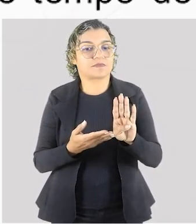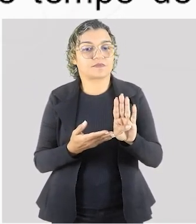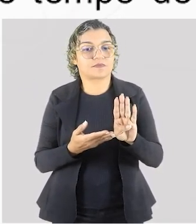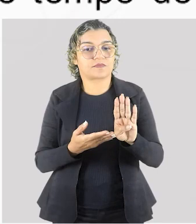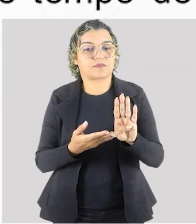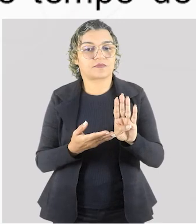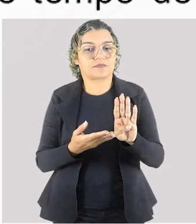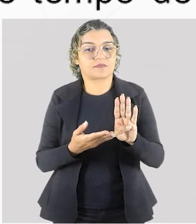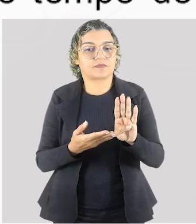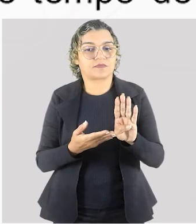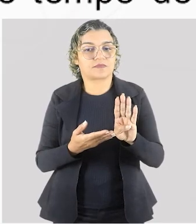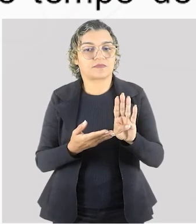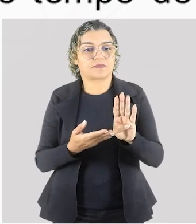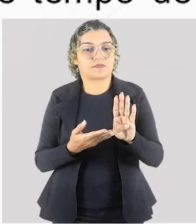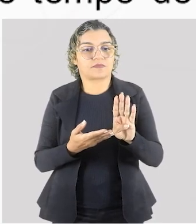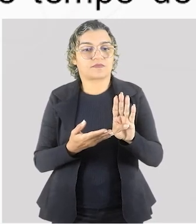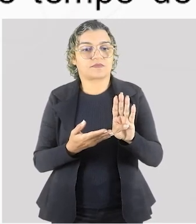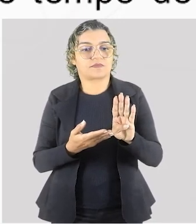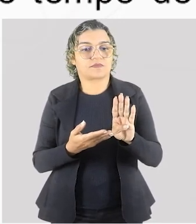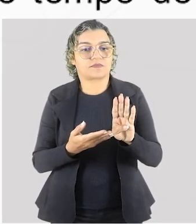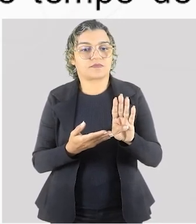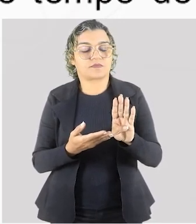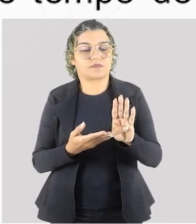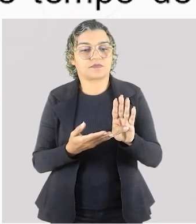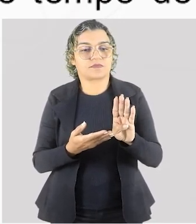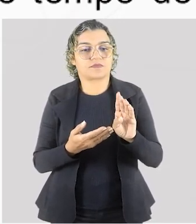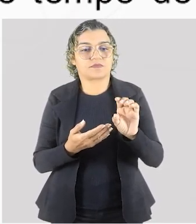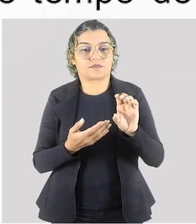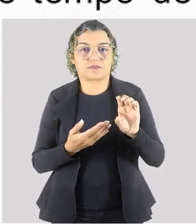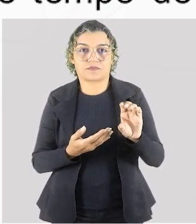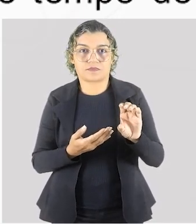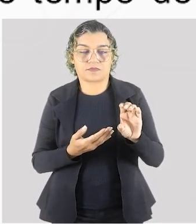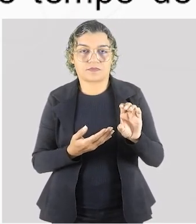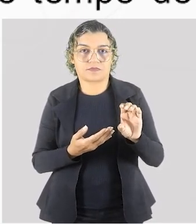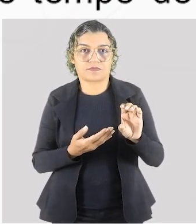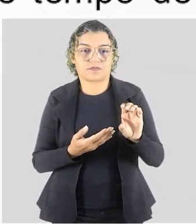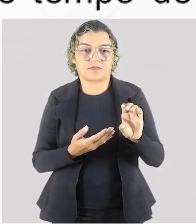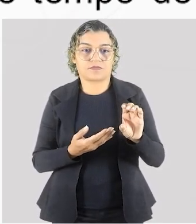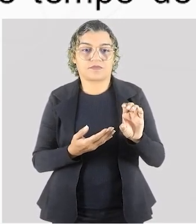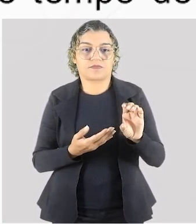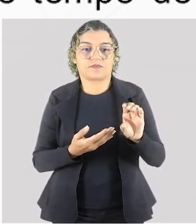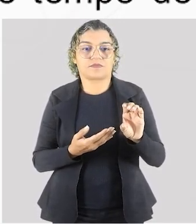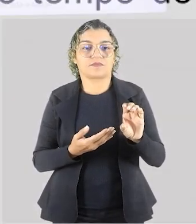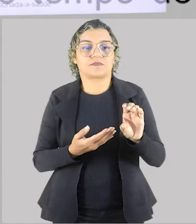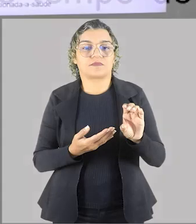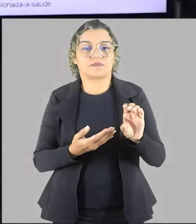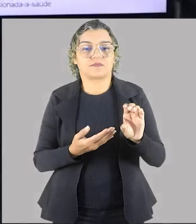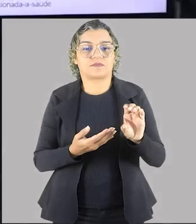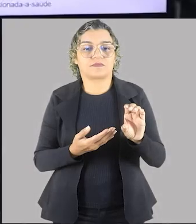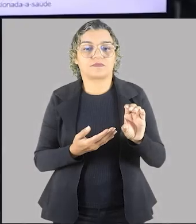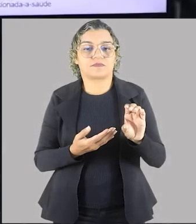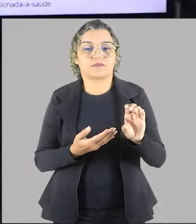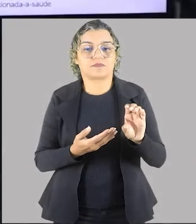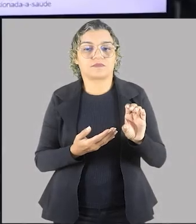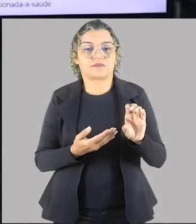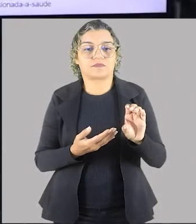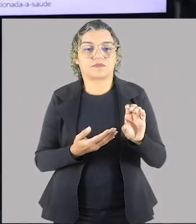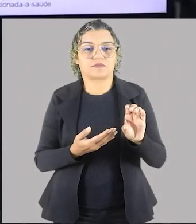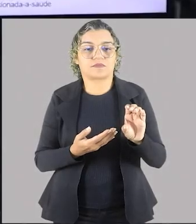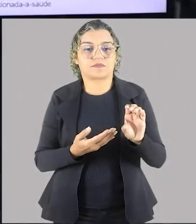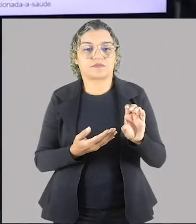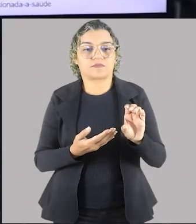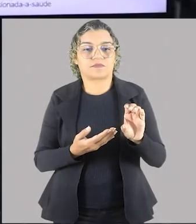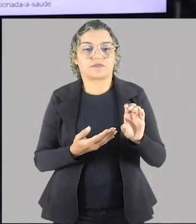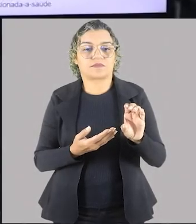equilíbrio, velocidade, potência, coordenação e tempo de reação. Letra C, equilíbrio, velocidade, potência, coordenação